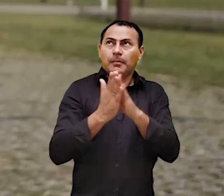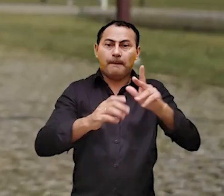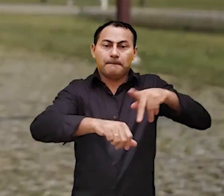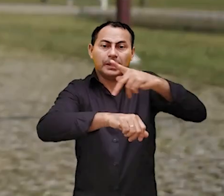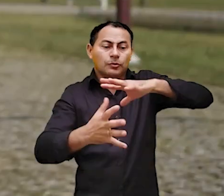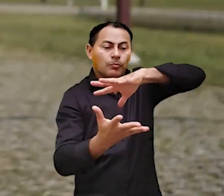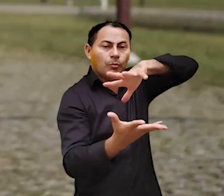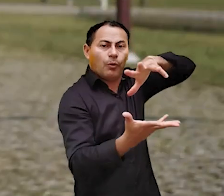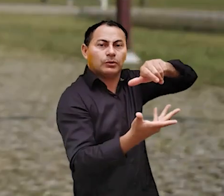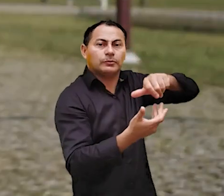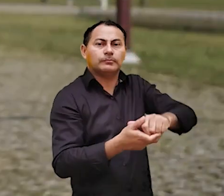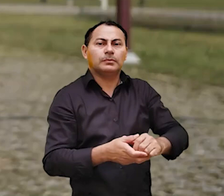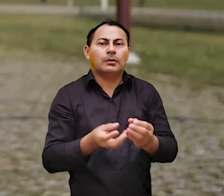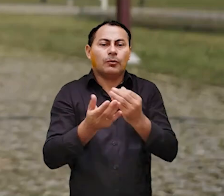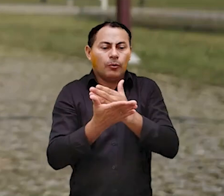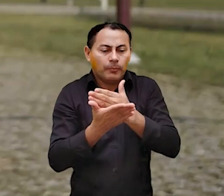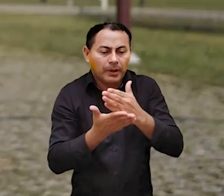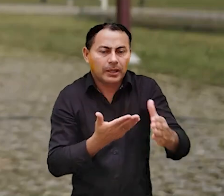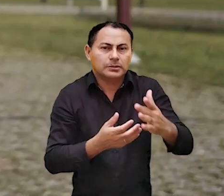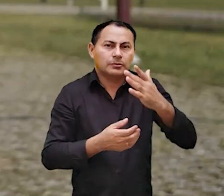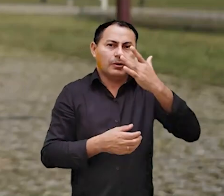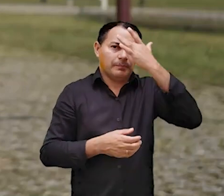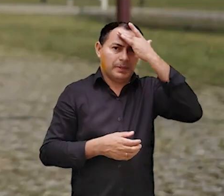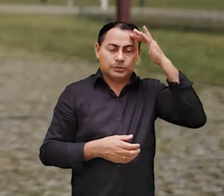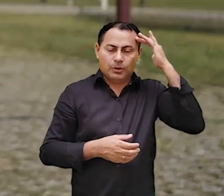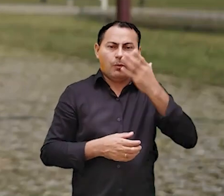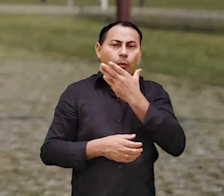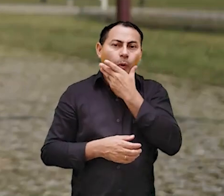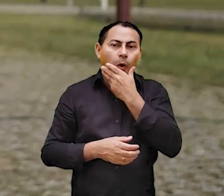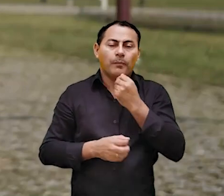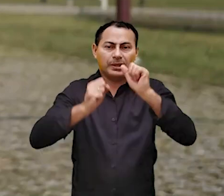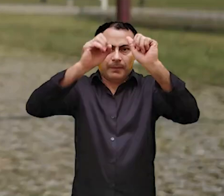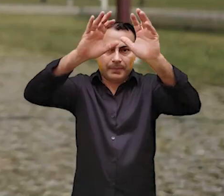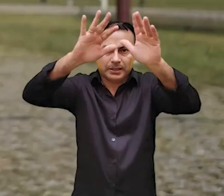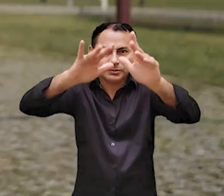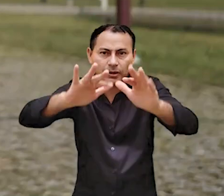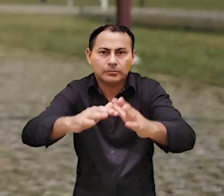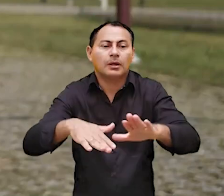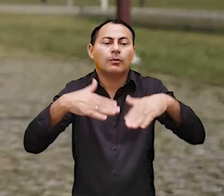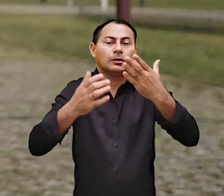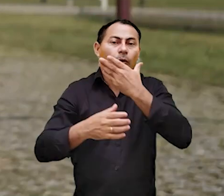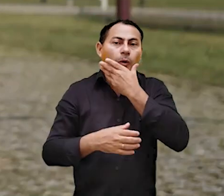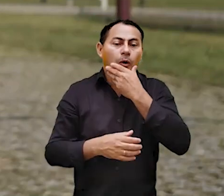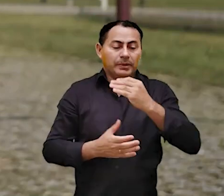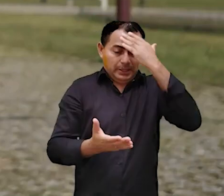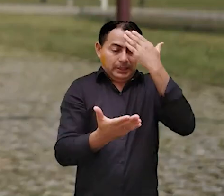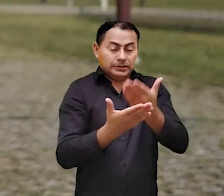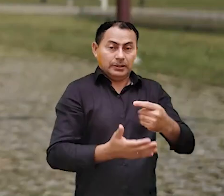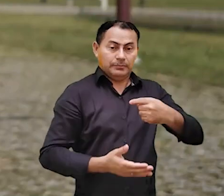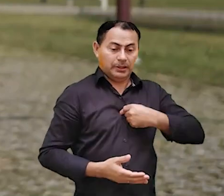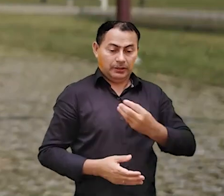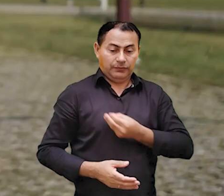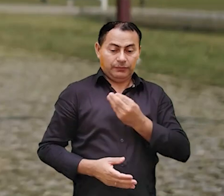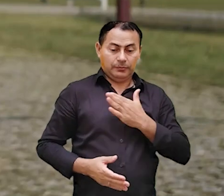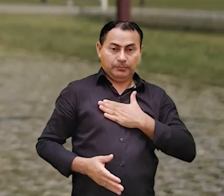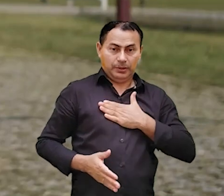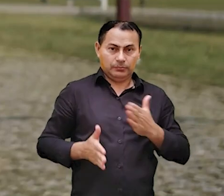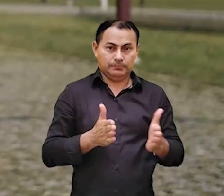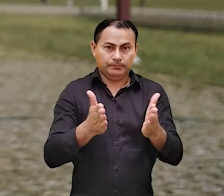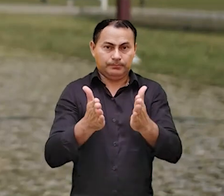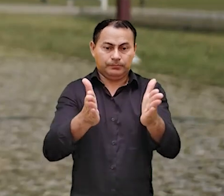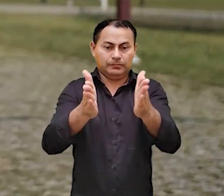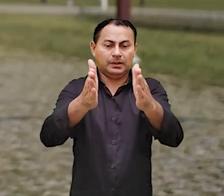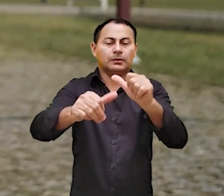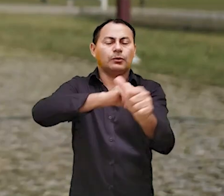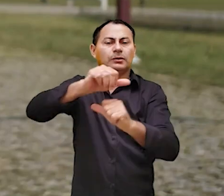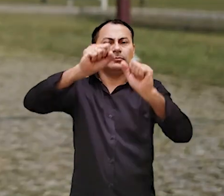quiser impactar o país e o mundo, começo com o homem abençoado. Quando esse homem crê em mim e anda nos meus